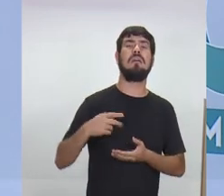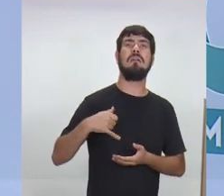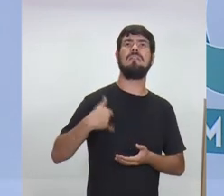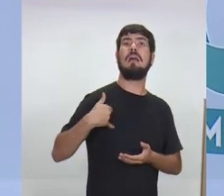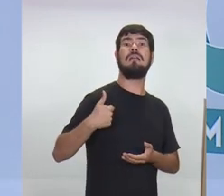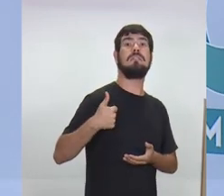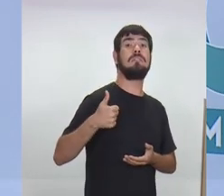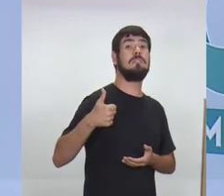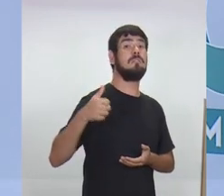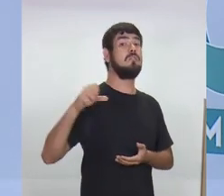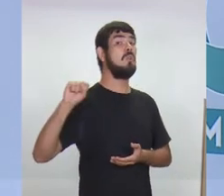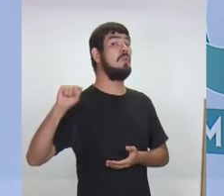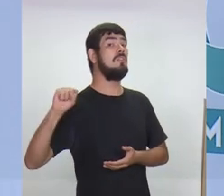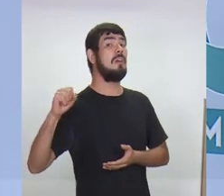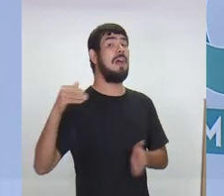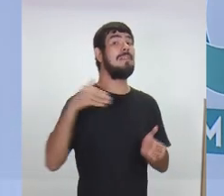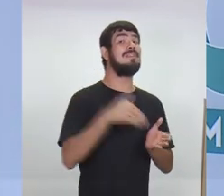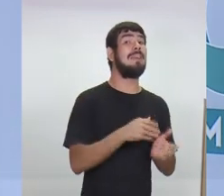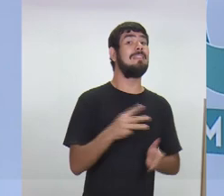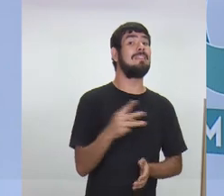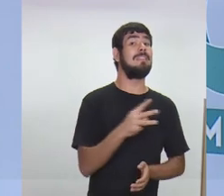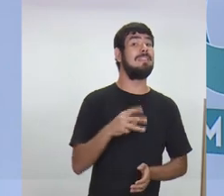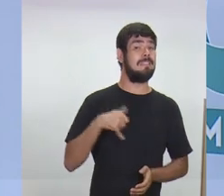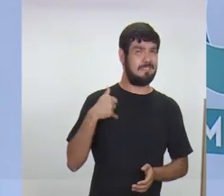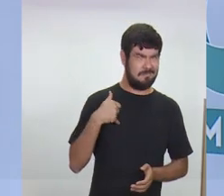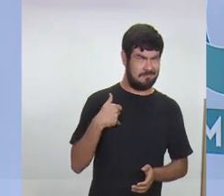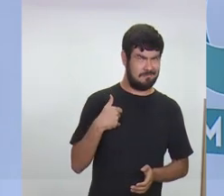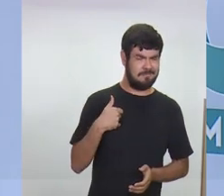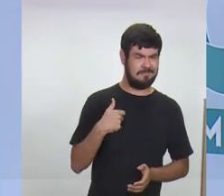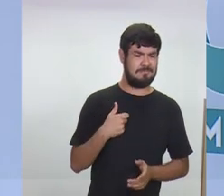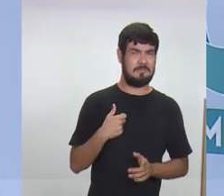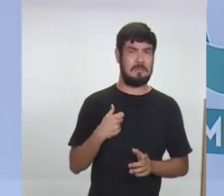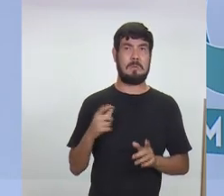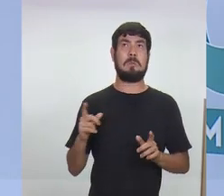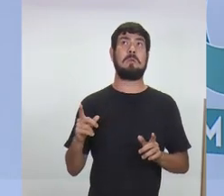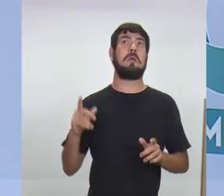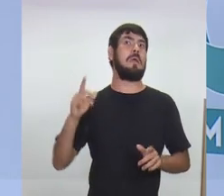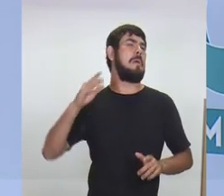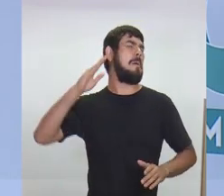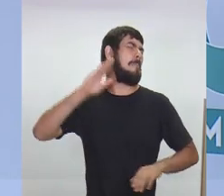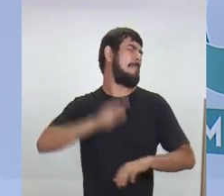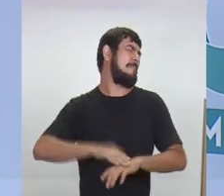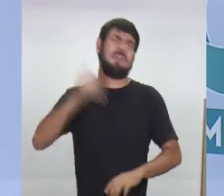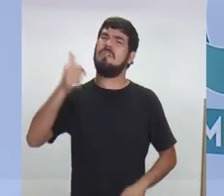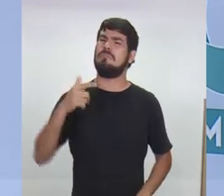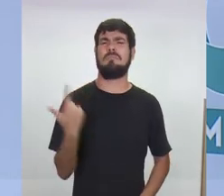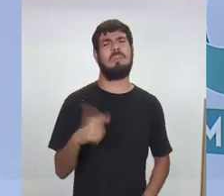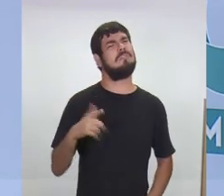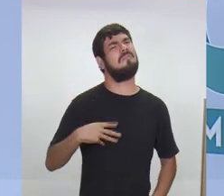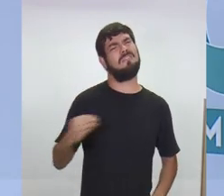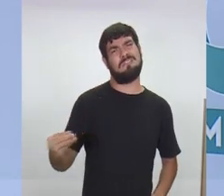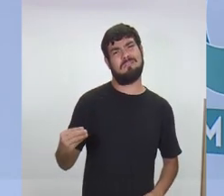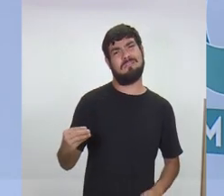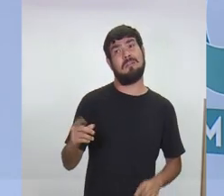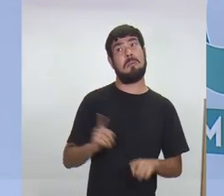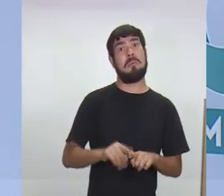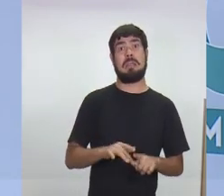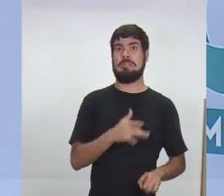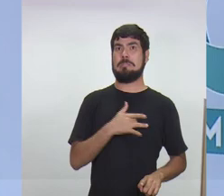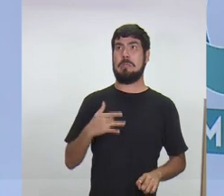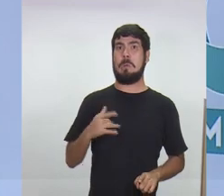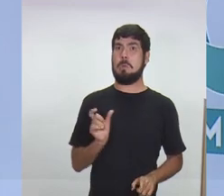33 anos a primeira razão de preferência que não tenha filhos seguro para ter um plano de saúde barato